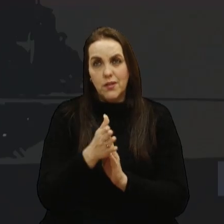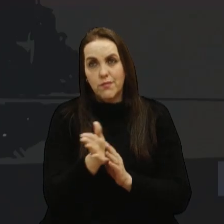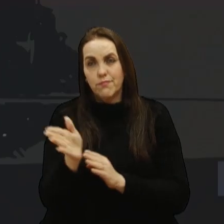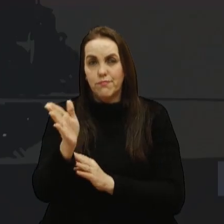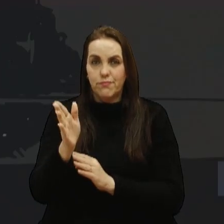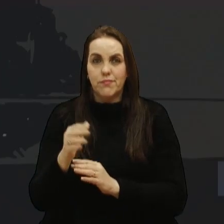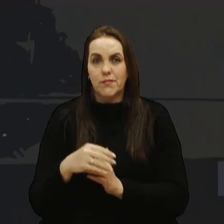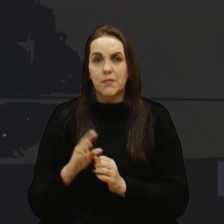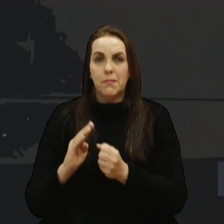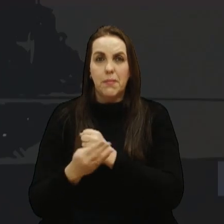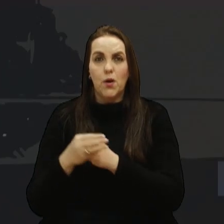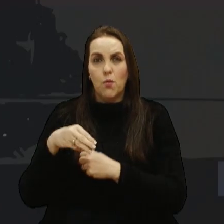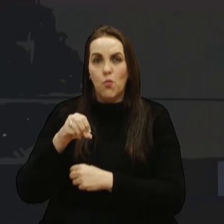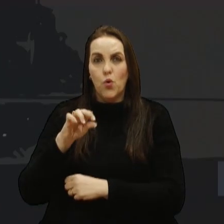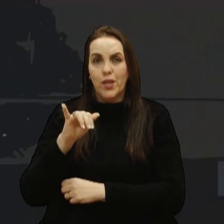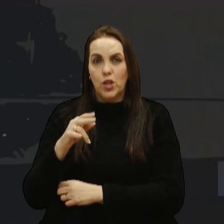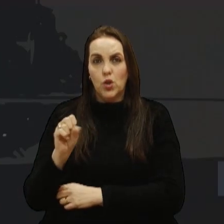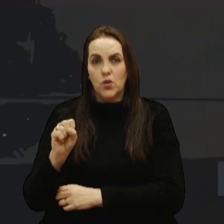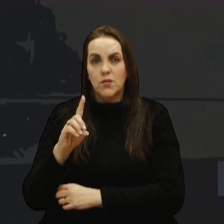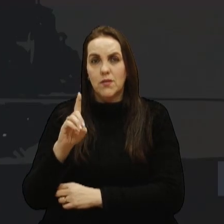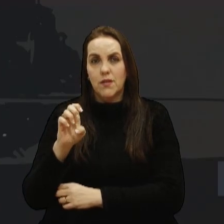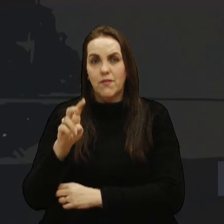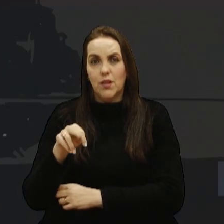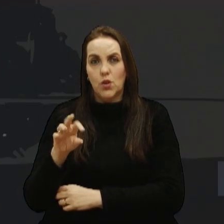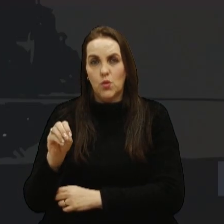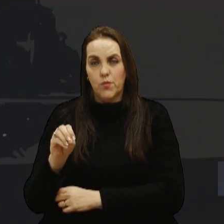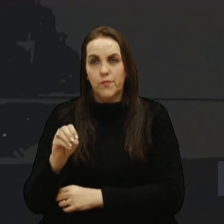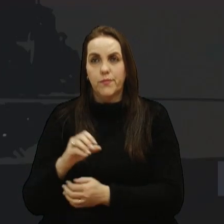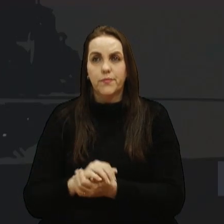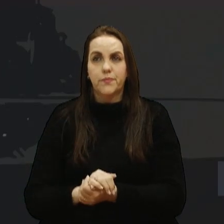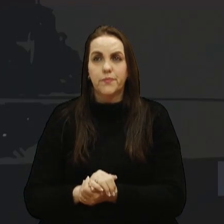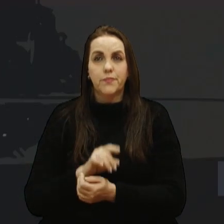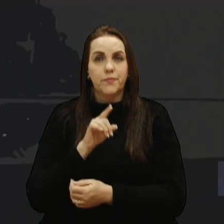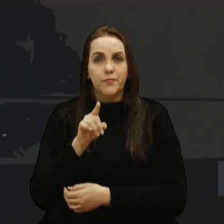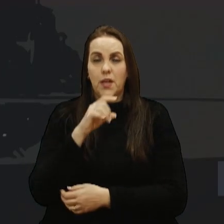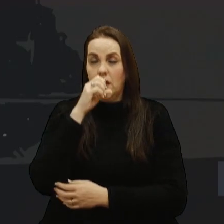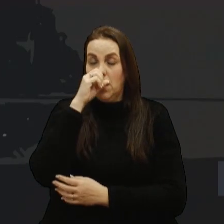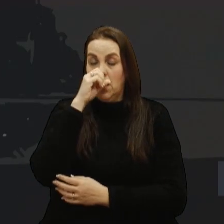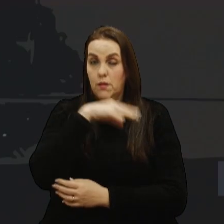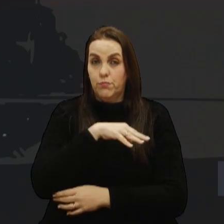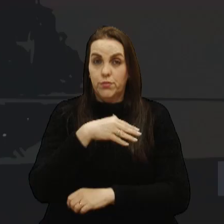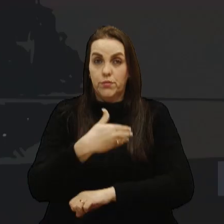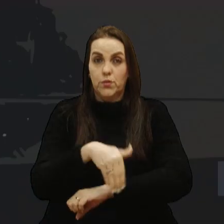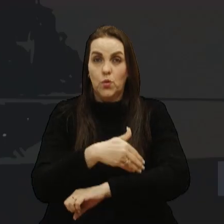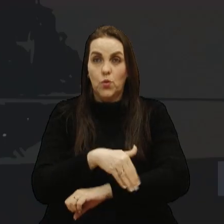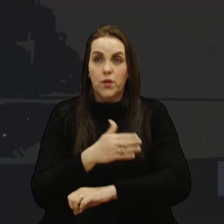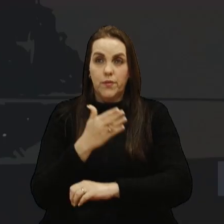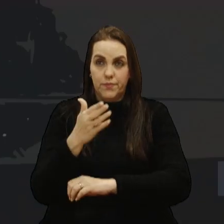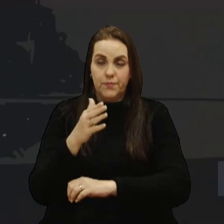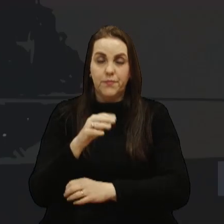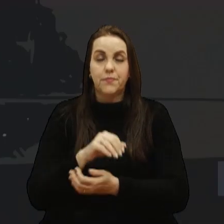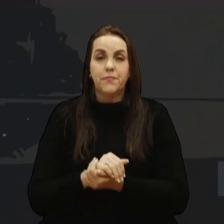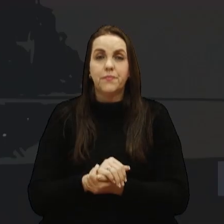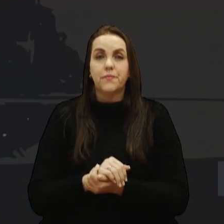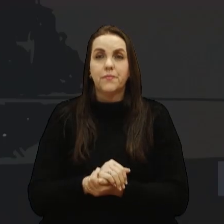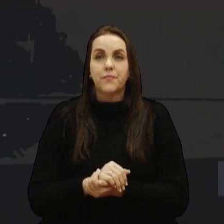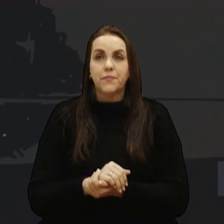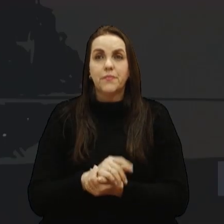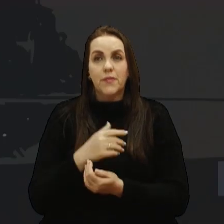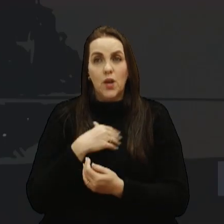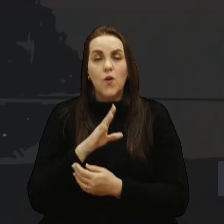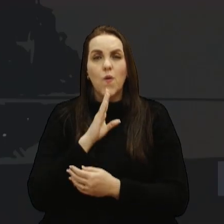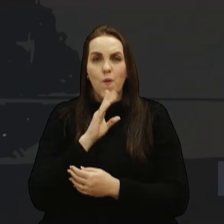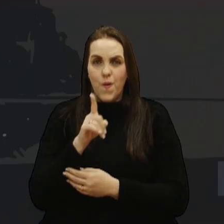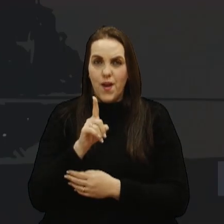Próximo. Alfredo Fedrice, um absurdo, né? o Jardim Embaixador, quem conhece a